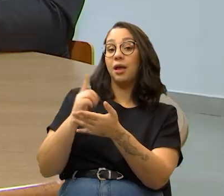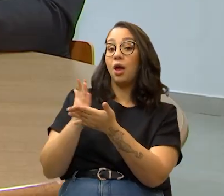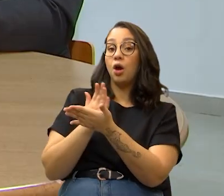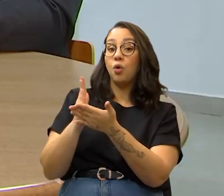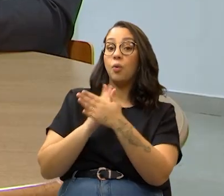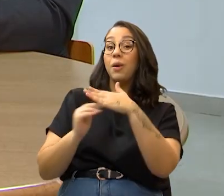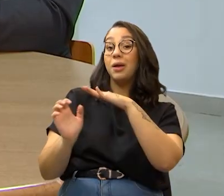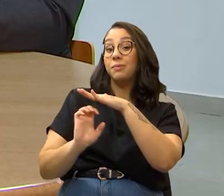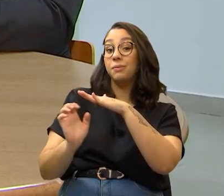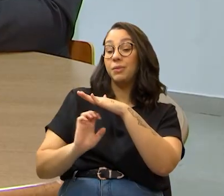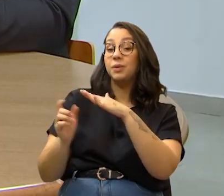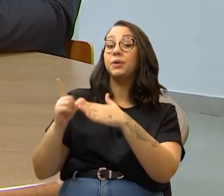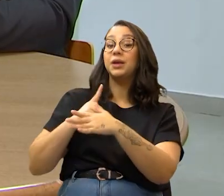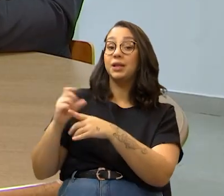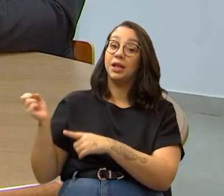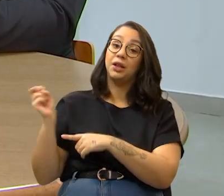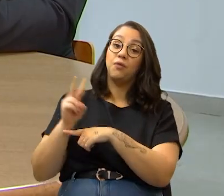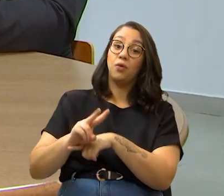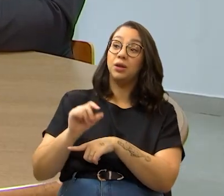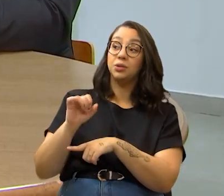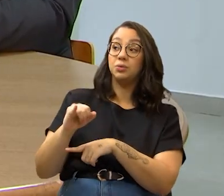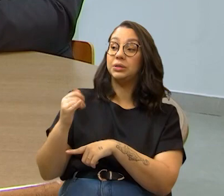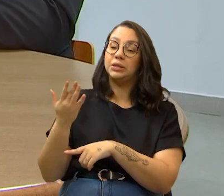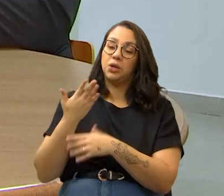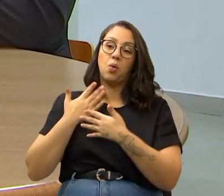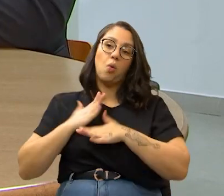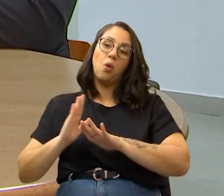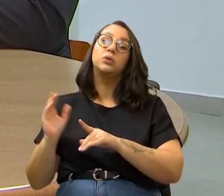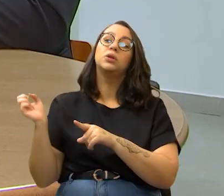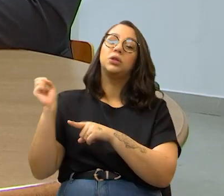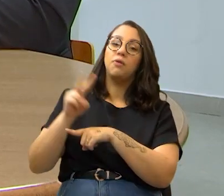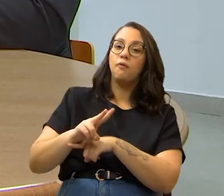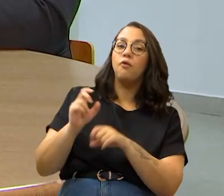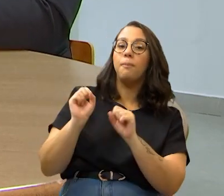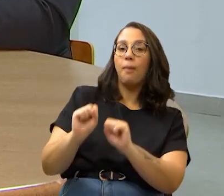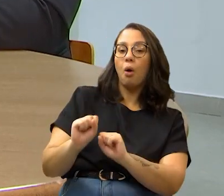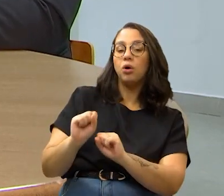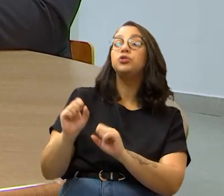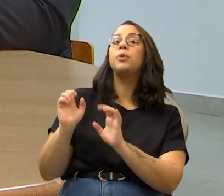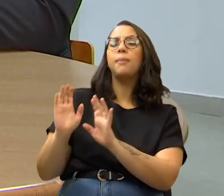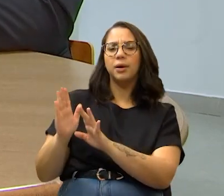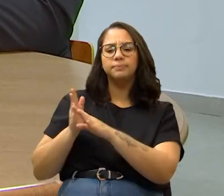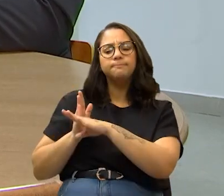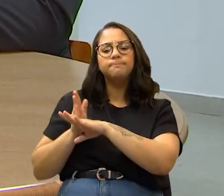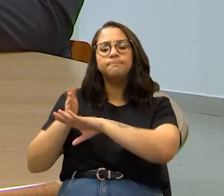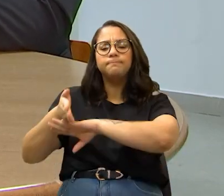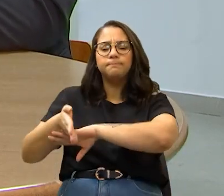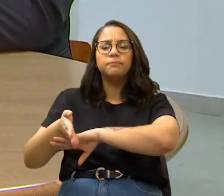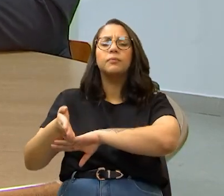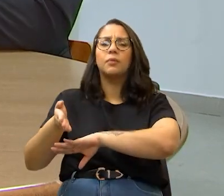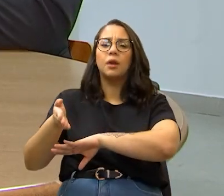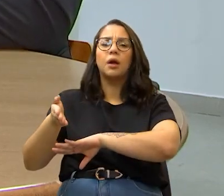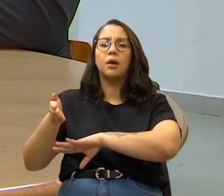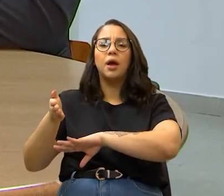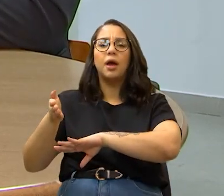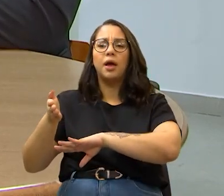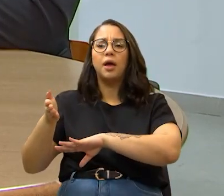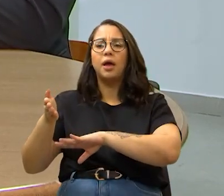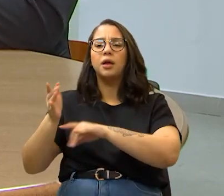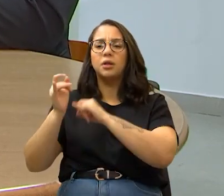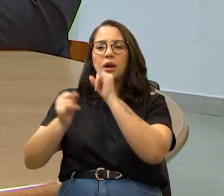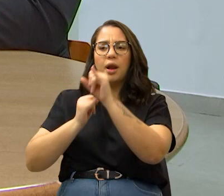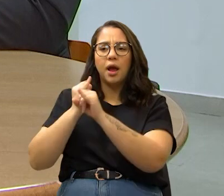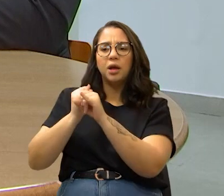inclusive, algumas empresas que até aceitam devolução, caso não seja o produto do seu agrado, mas eu acredito que ele pode entrar, sim, em algum momento nessa